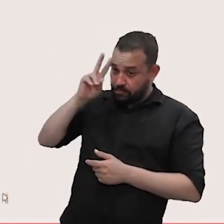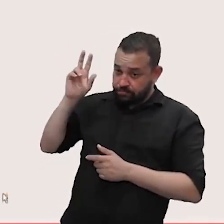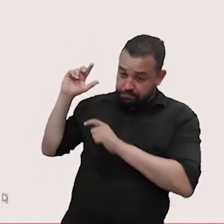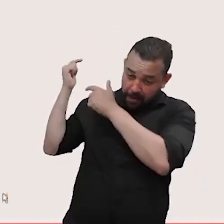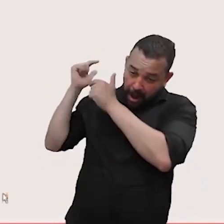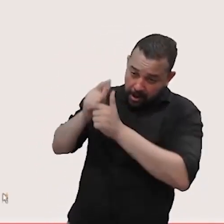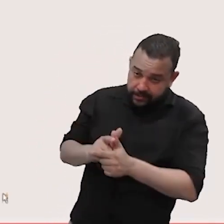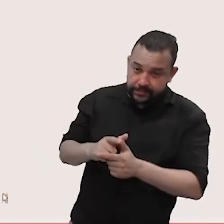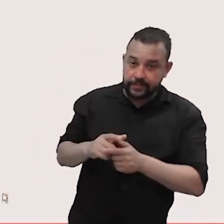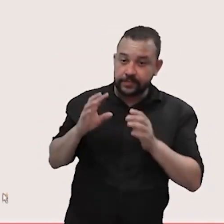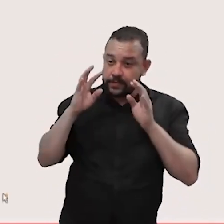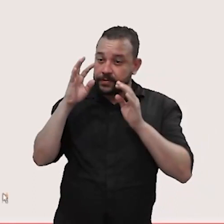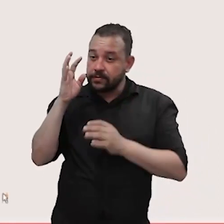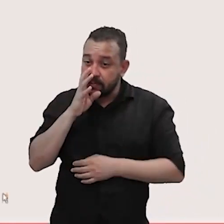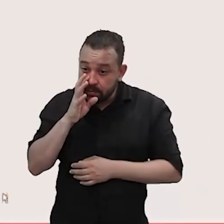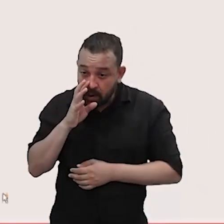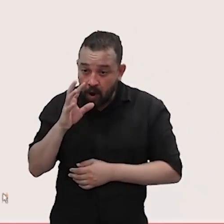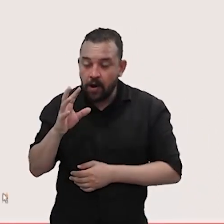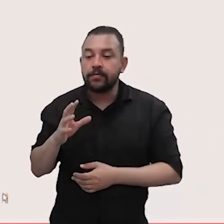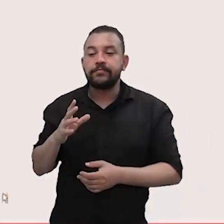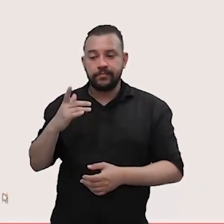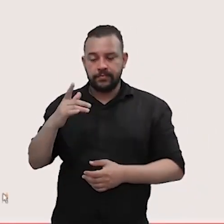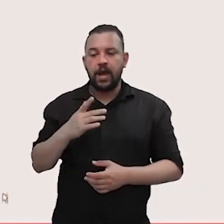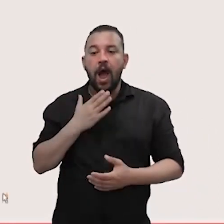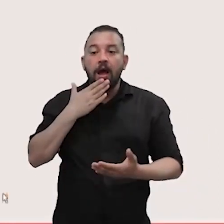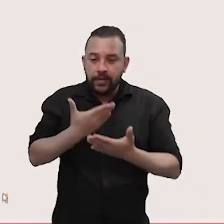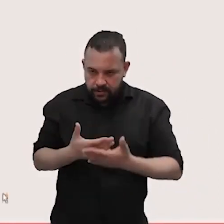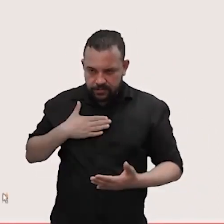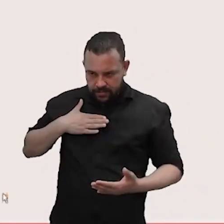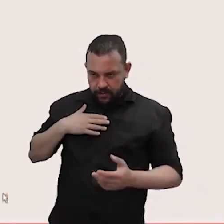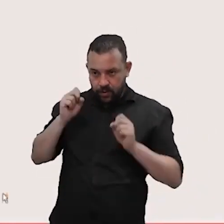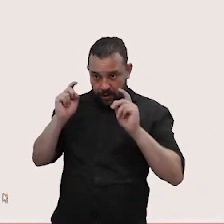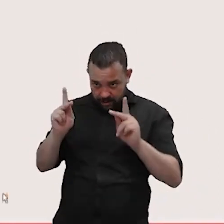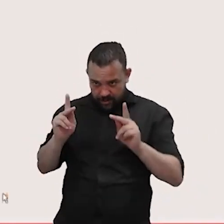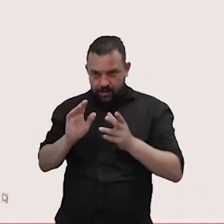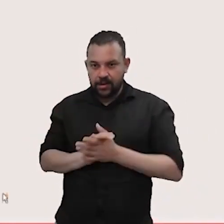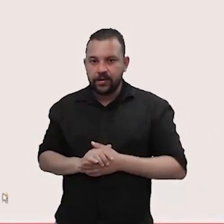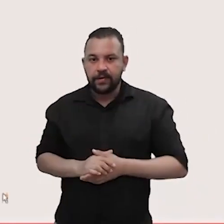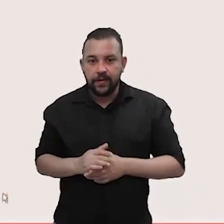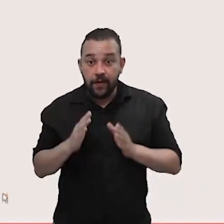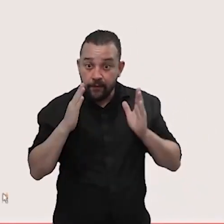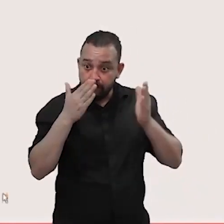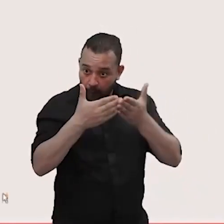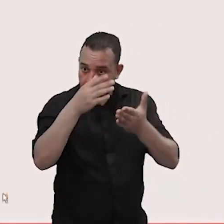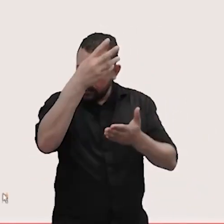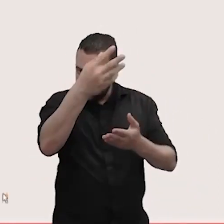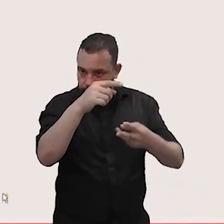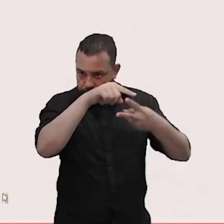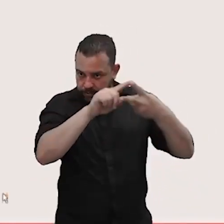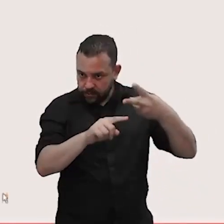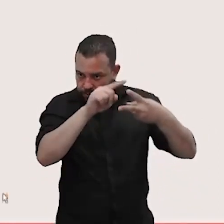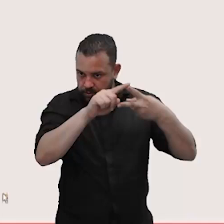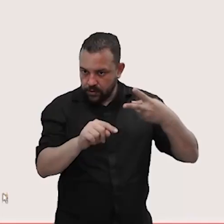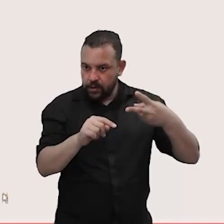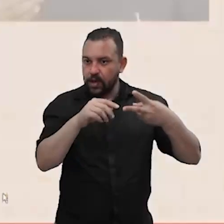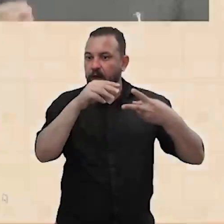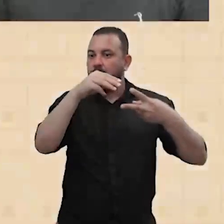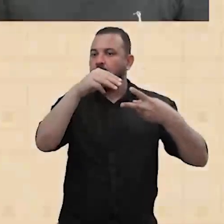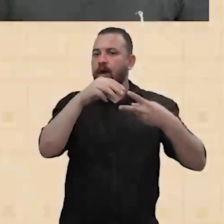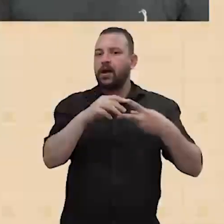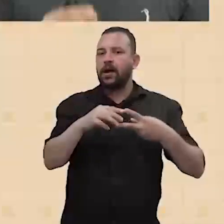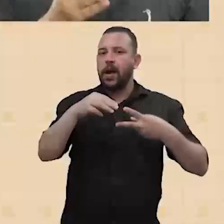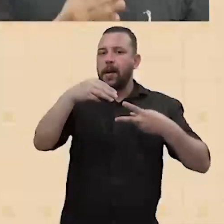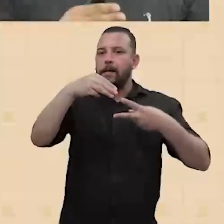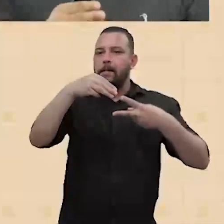uma atenção, confia em mim, dá uma atenção aí para essas duas partes, para esses dois cientistas aí, tá? Henry